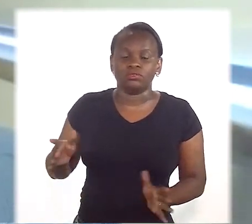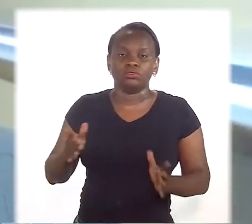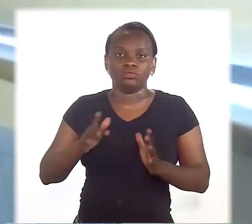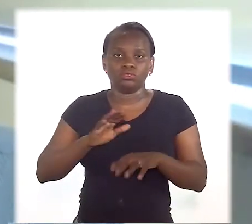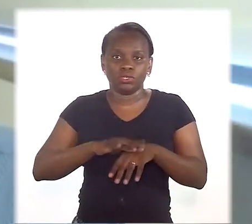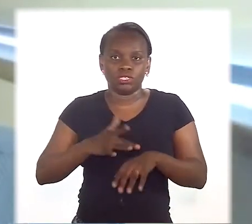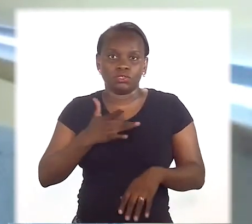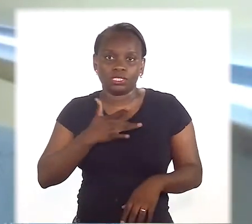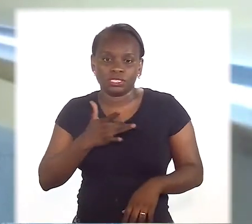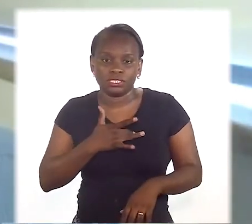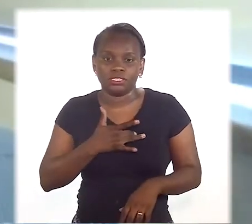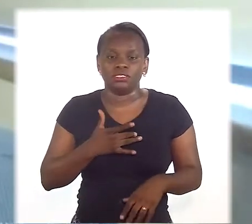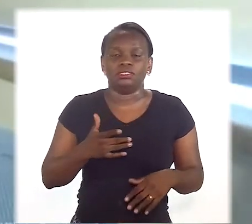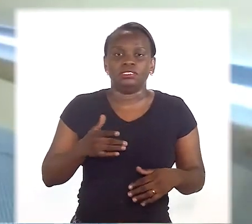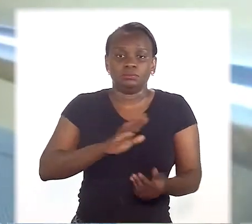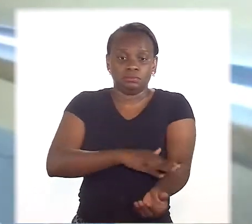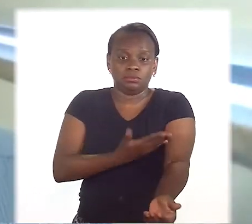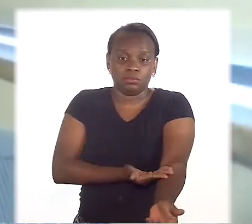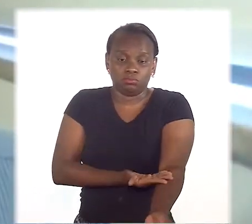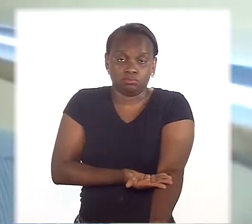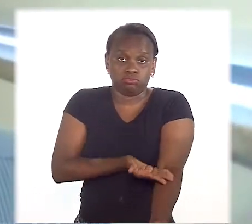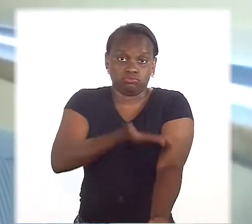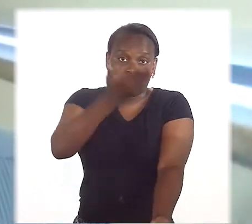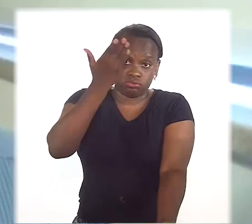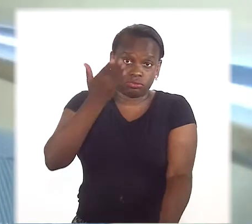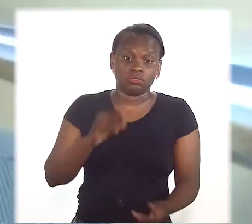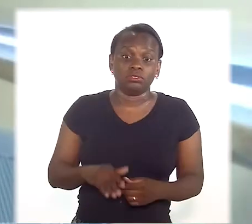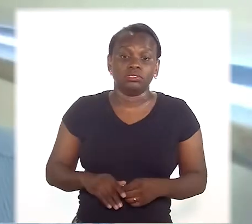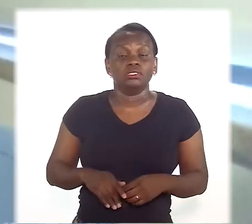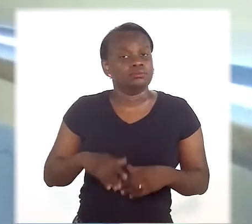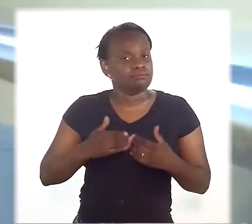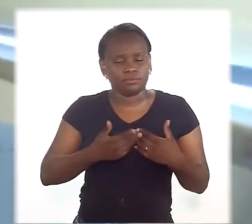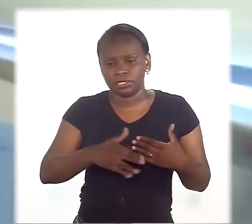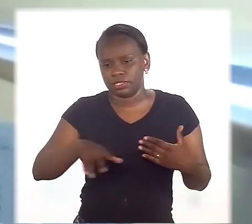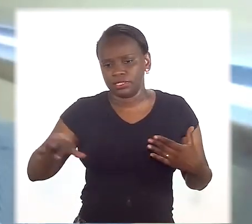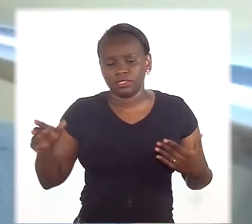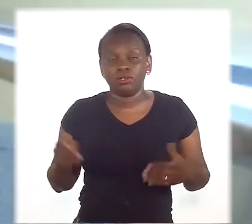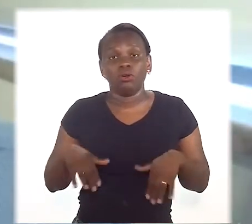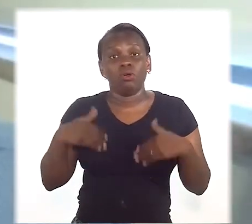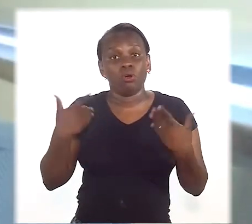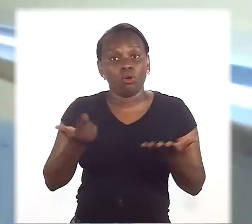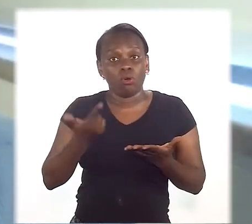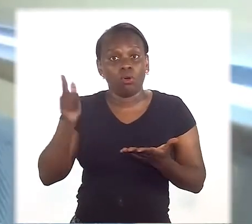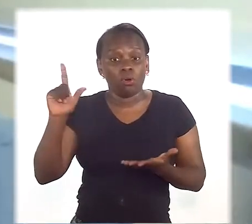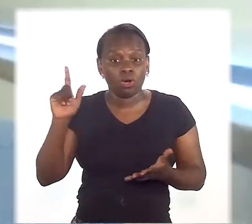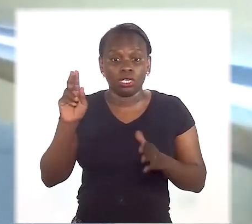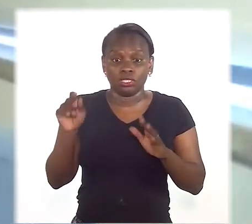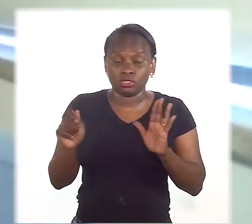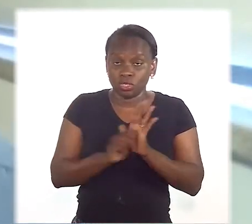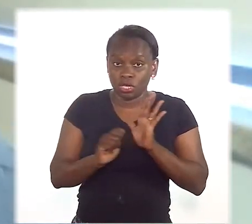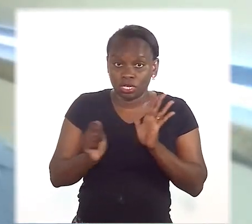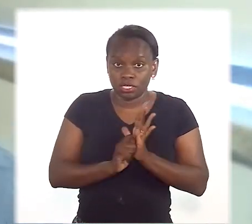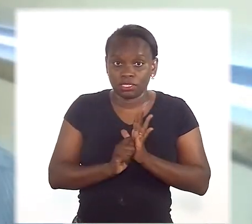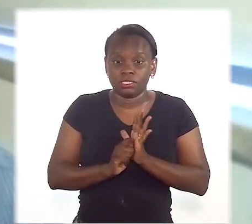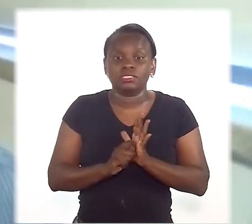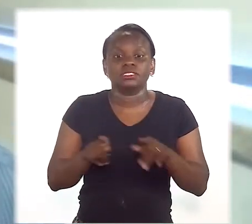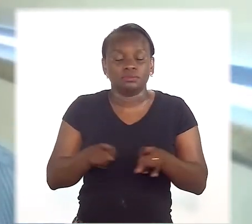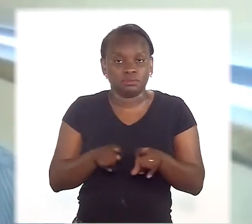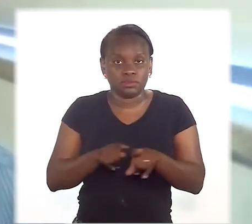hepáticas, doenças cardíacas, hipertensão arterial, e por aí vai. Outras